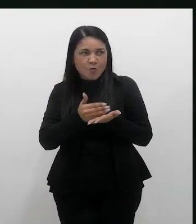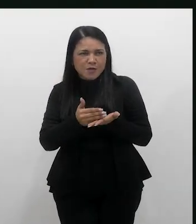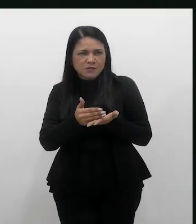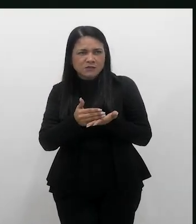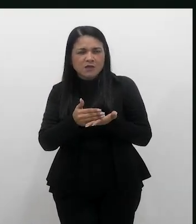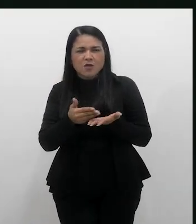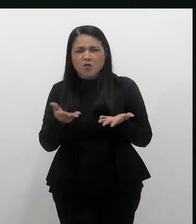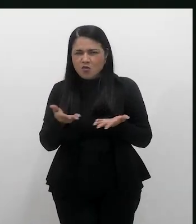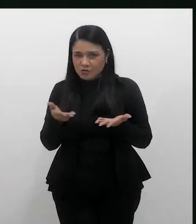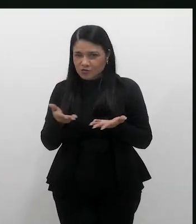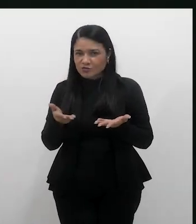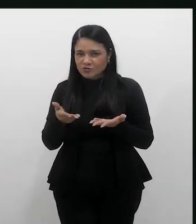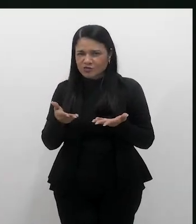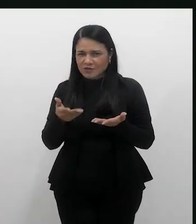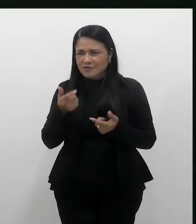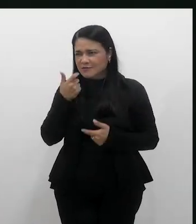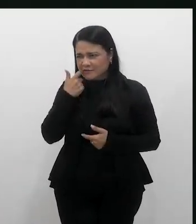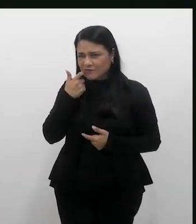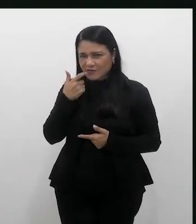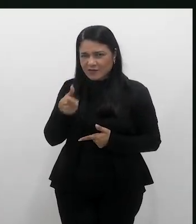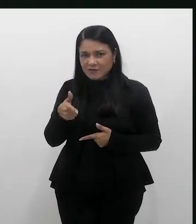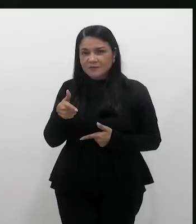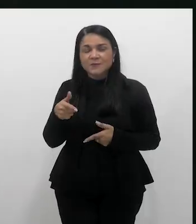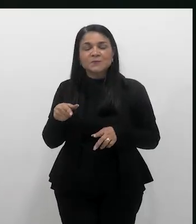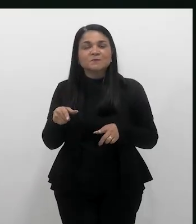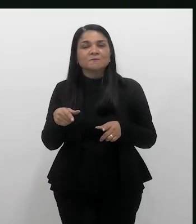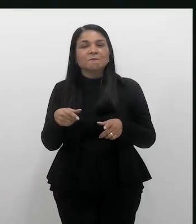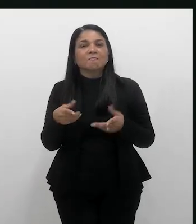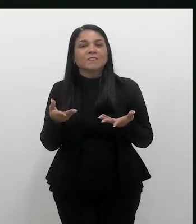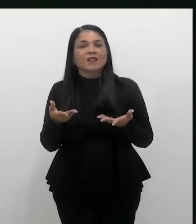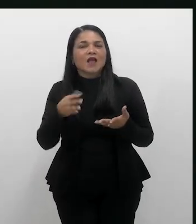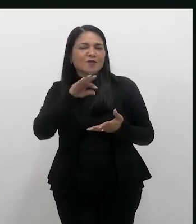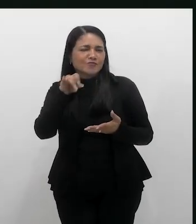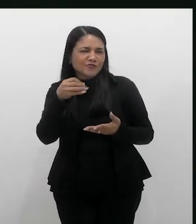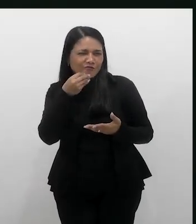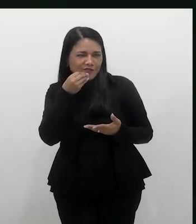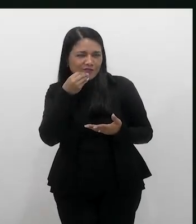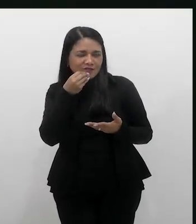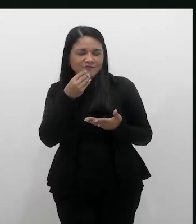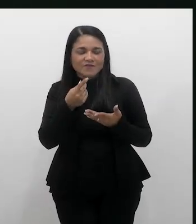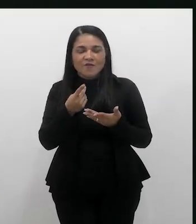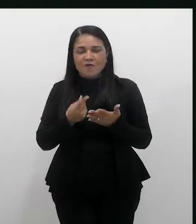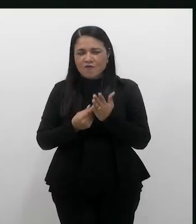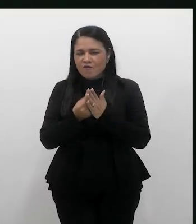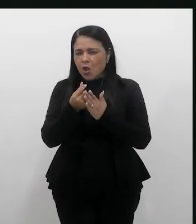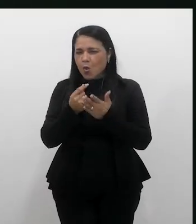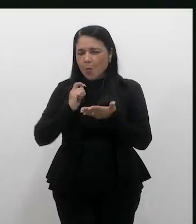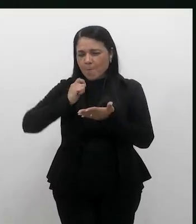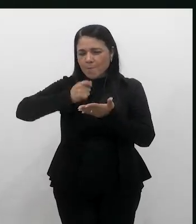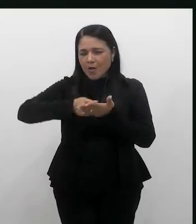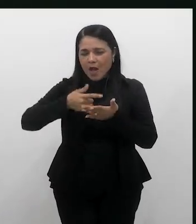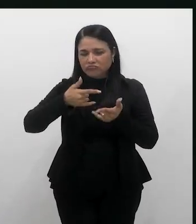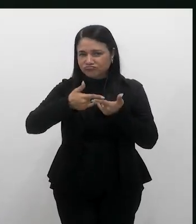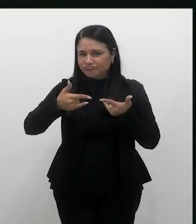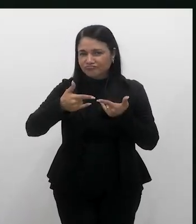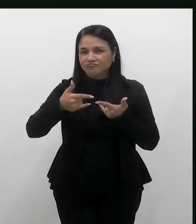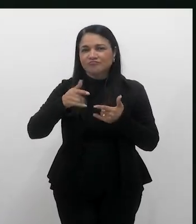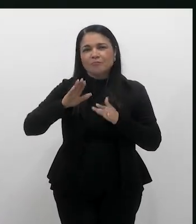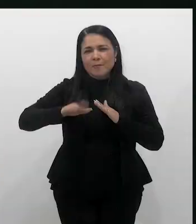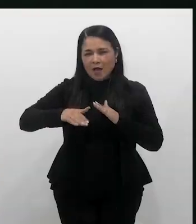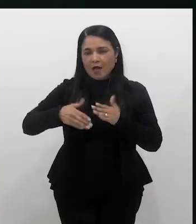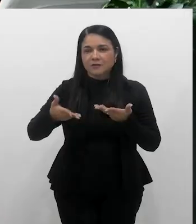começa hoje, e sexta-feira, né? Começa hoje. Aproveite, são preços populares, eu acho que é